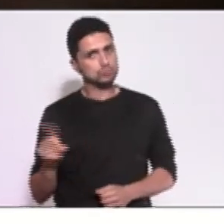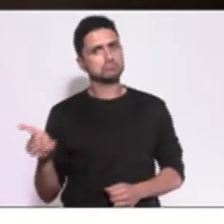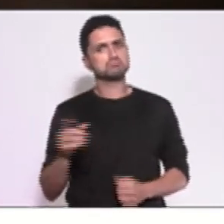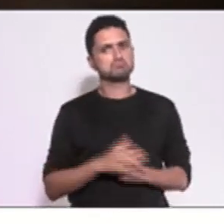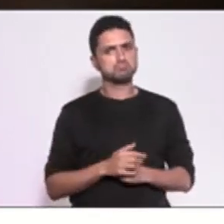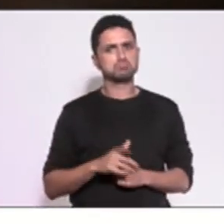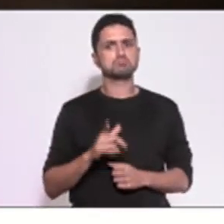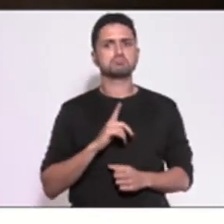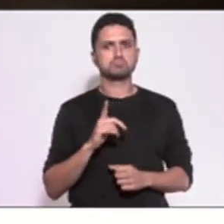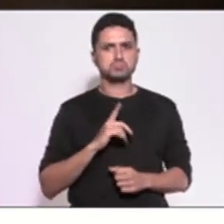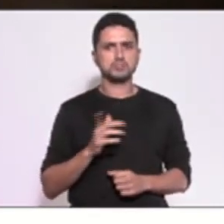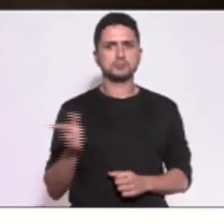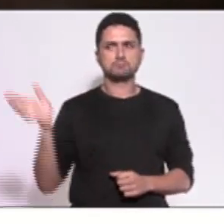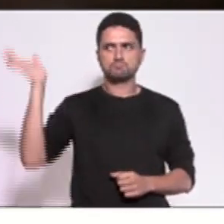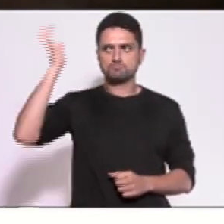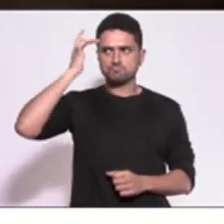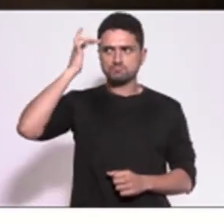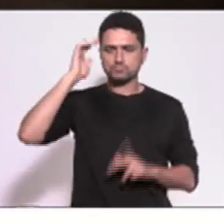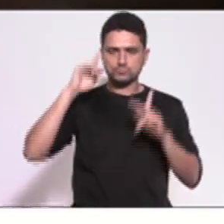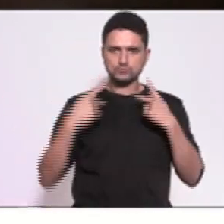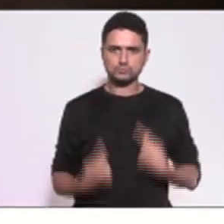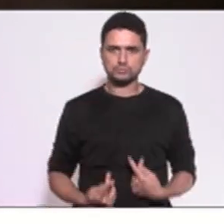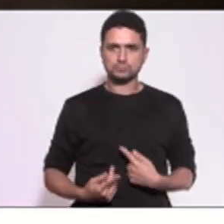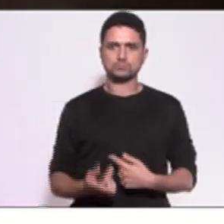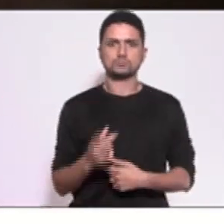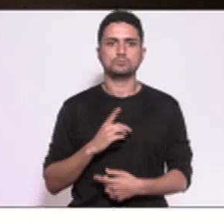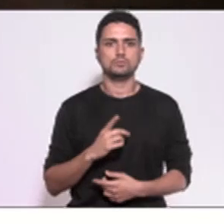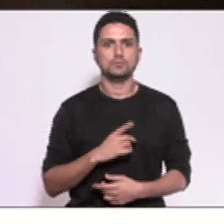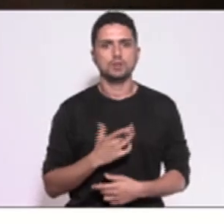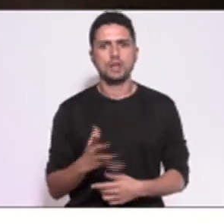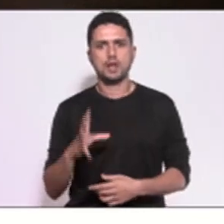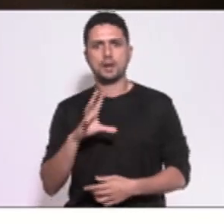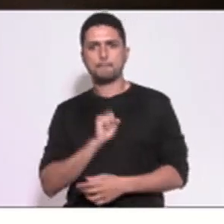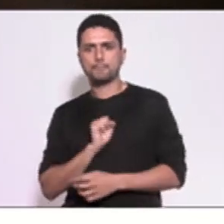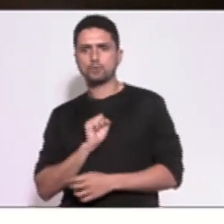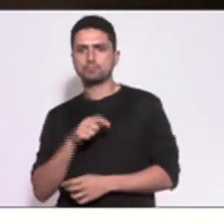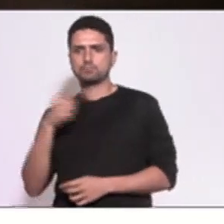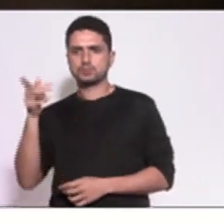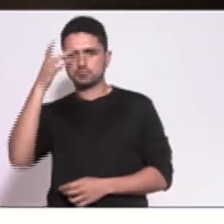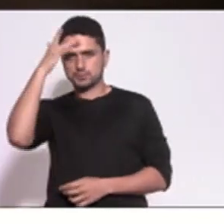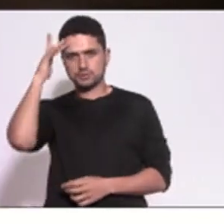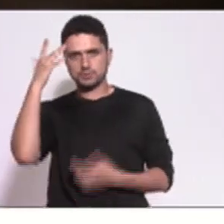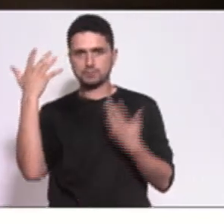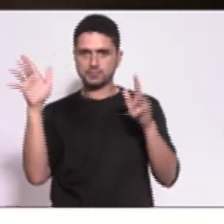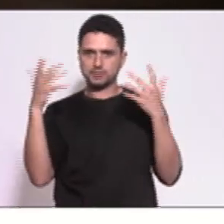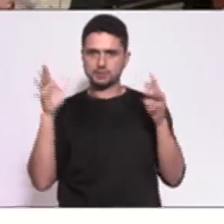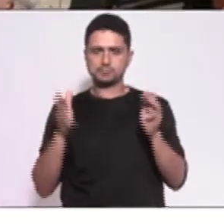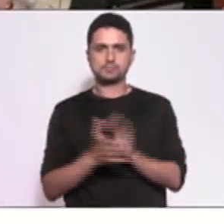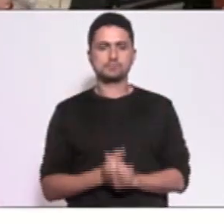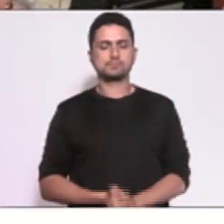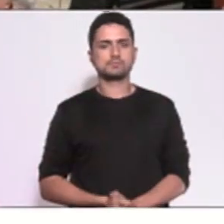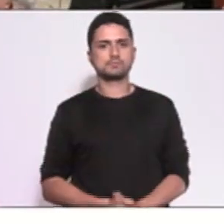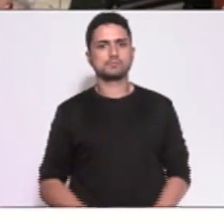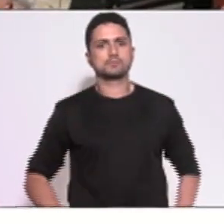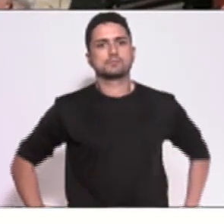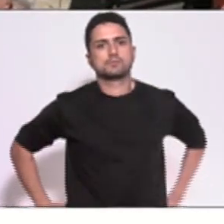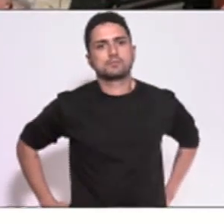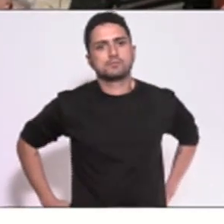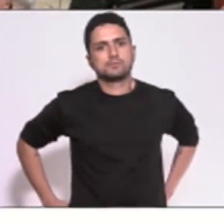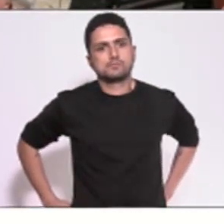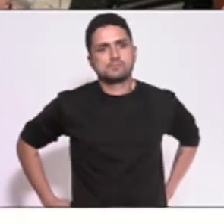humana dirigida fundamentalmente ao amor ao próximo. Parabéns, Ronaldo. Muito obrigado.